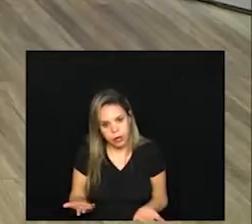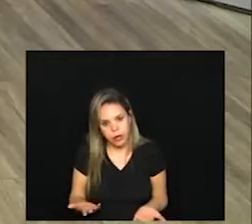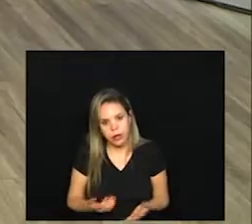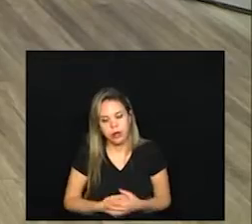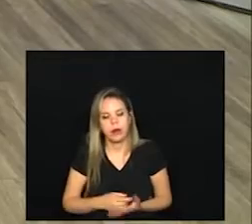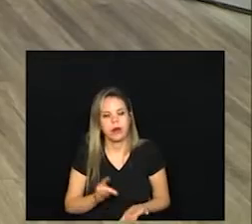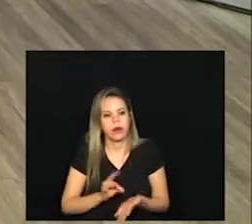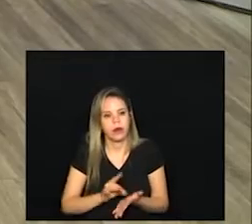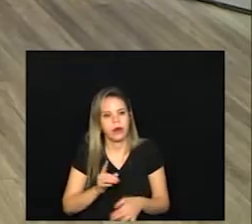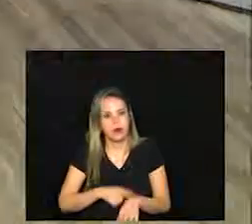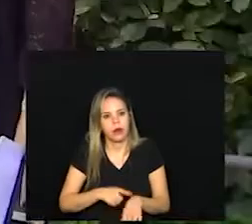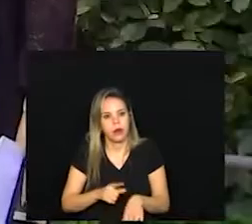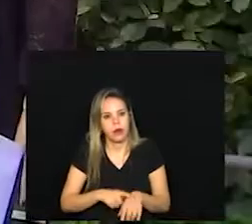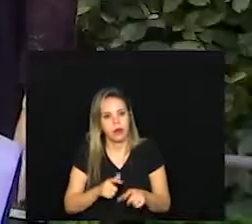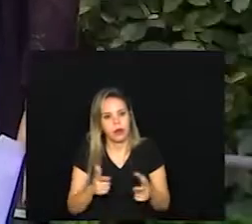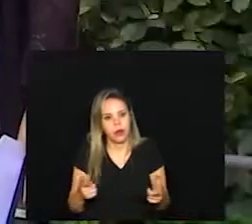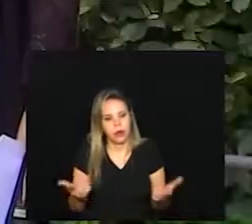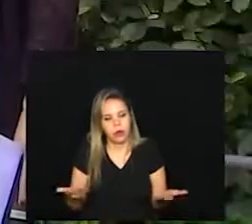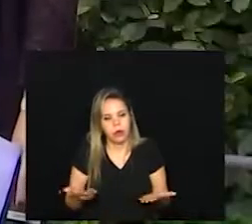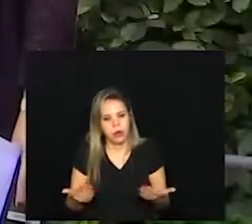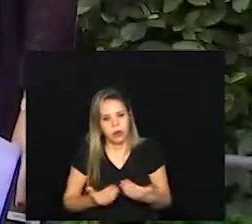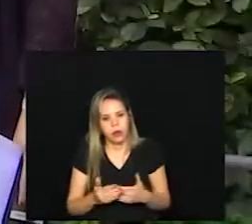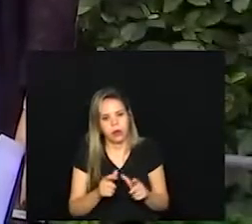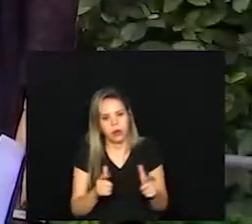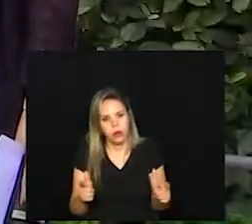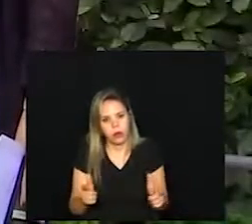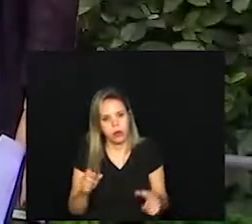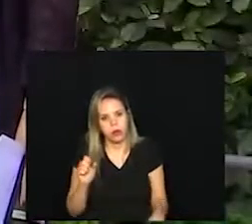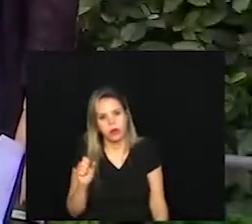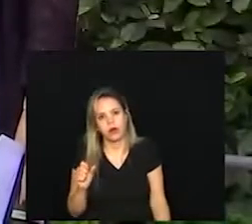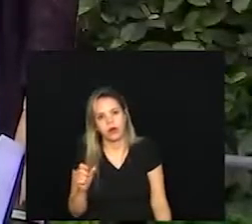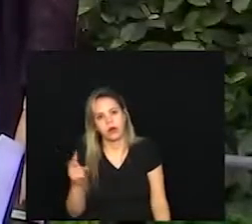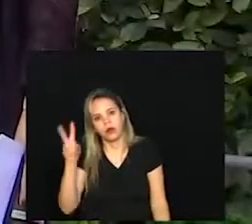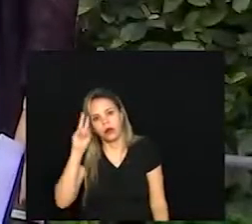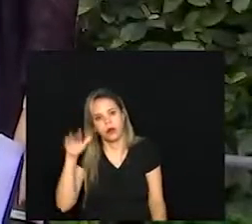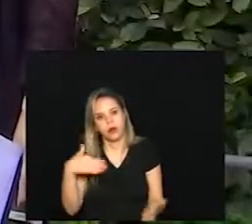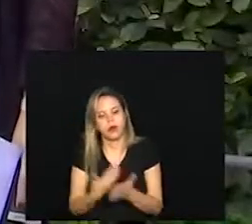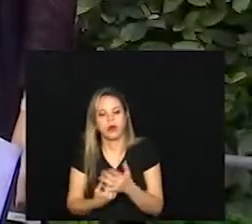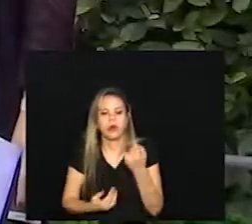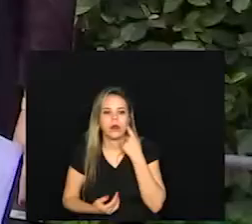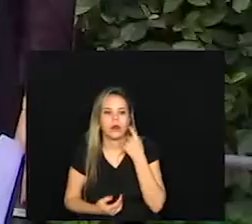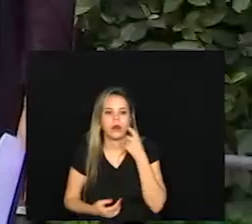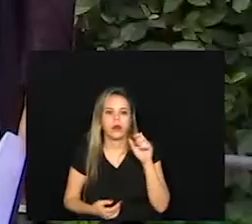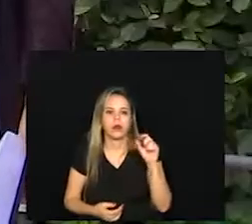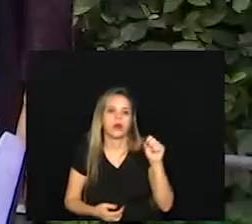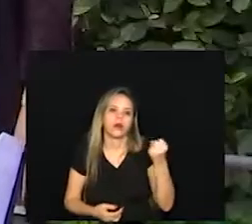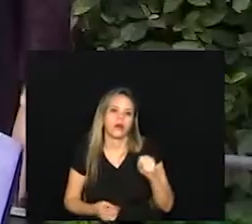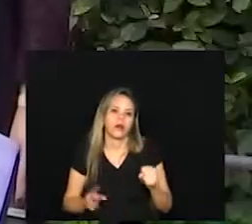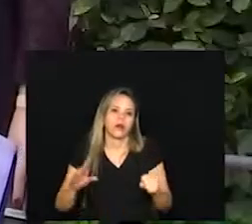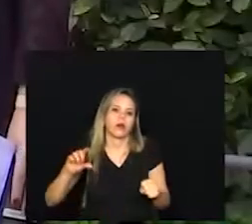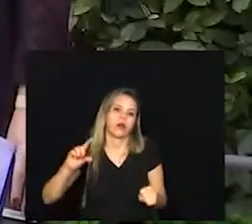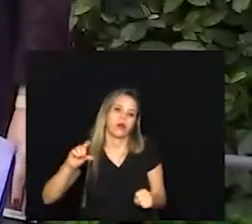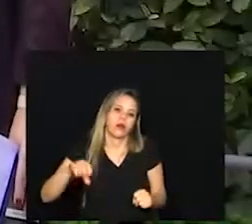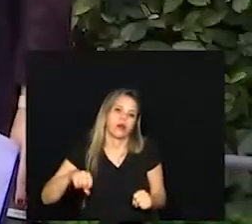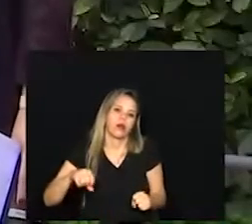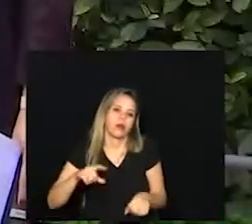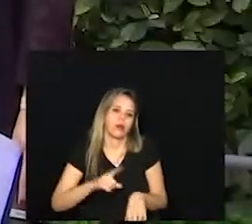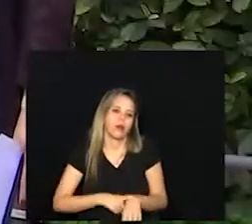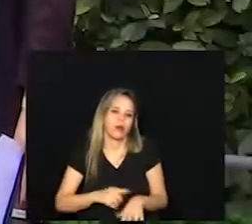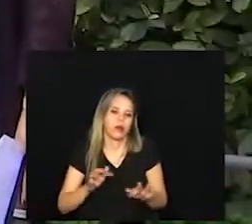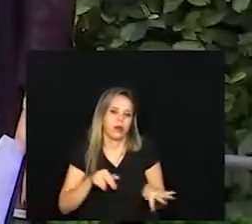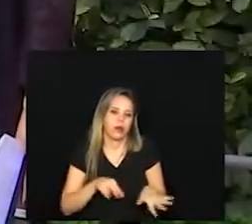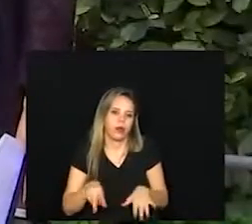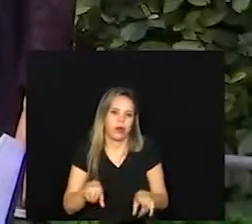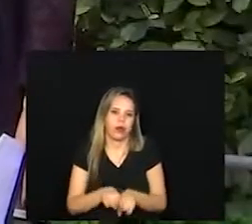Gabriel, realmente, o horário ampliado a partir de hoje, então de segunda a sexta, das 8 às 19 horas e no final de